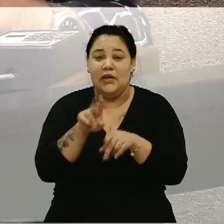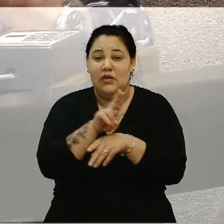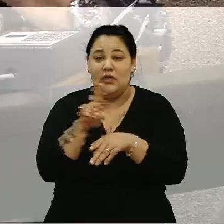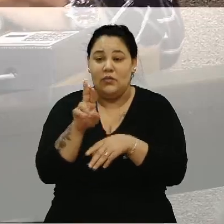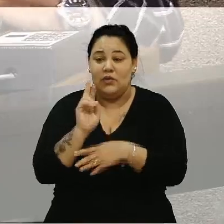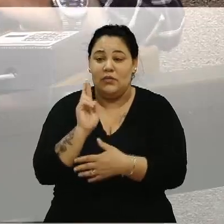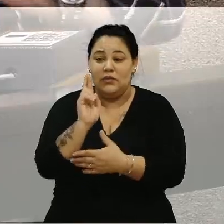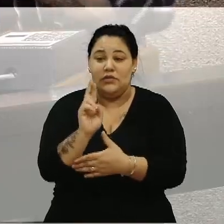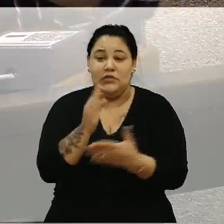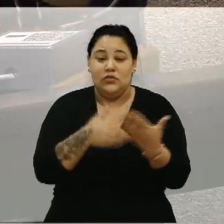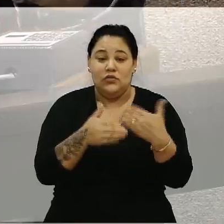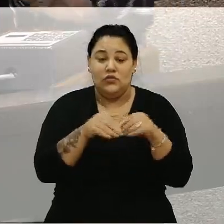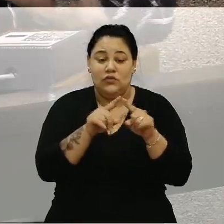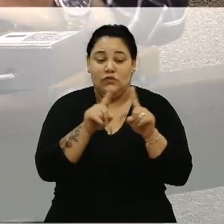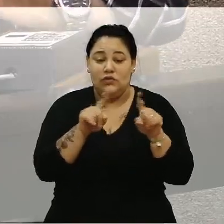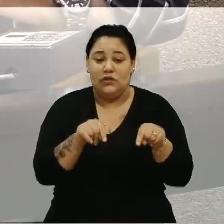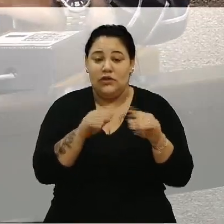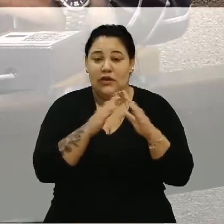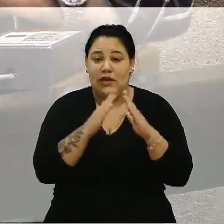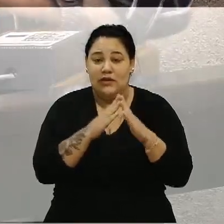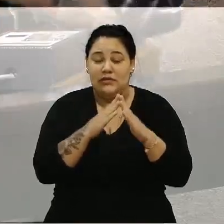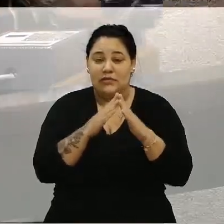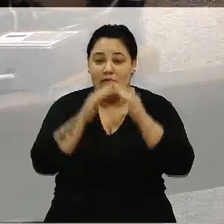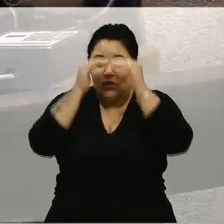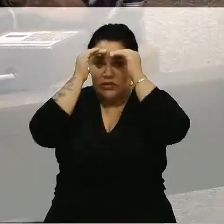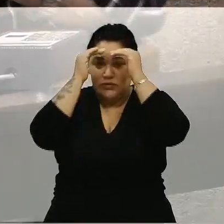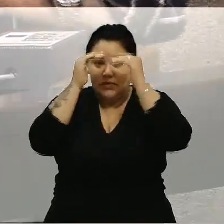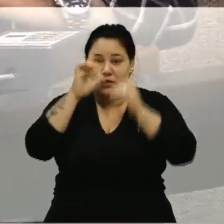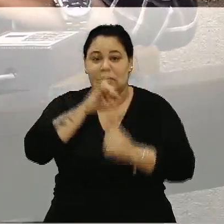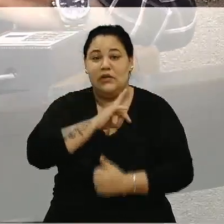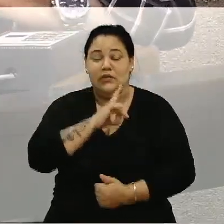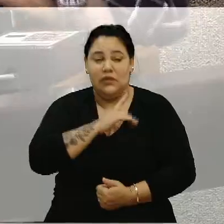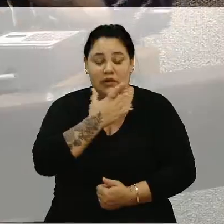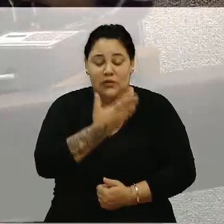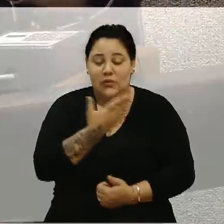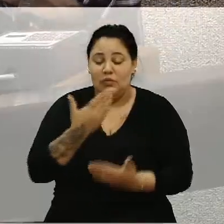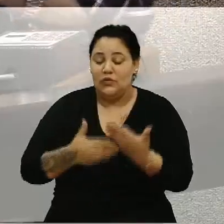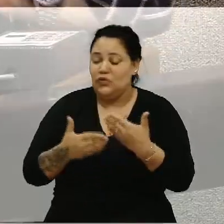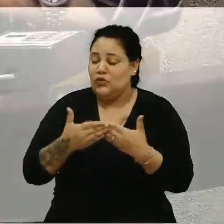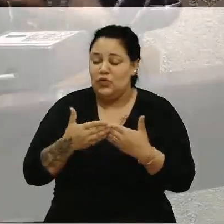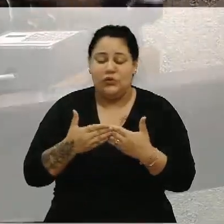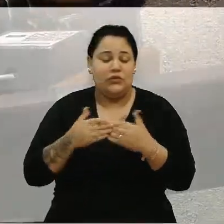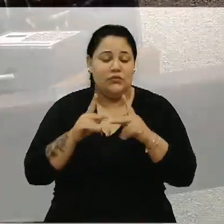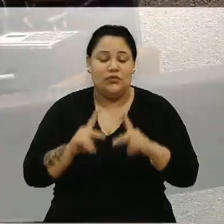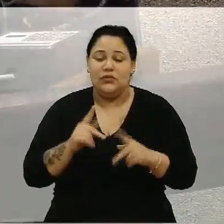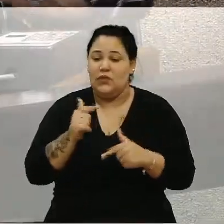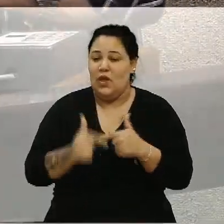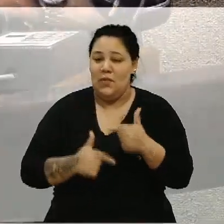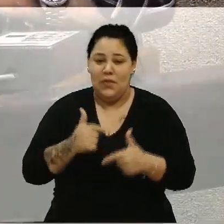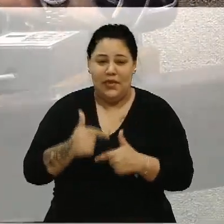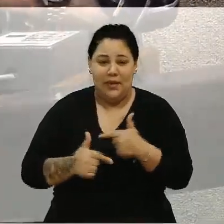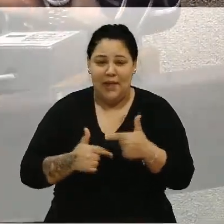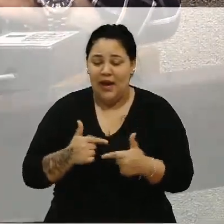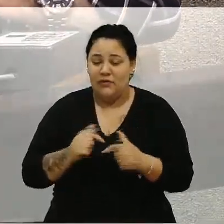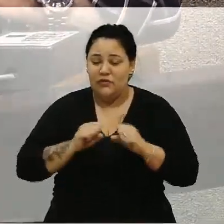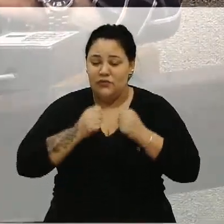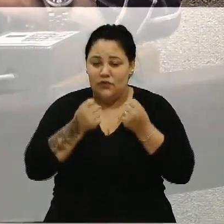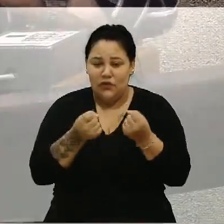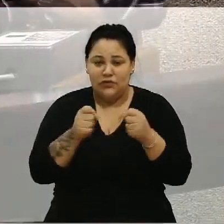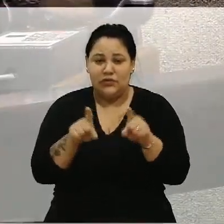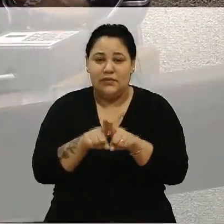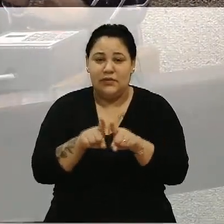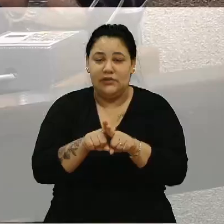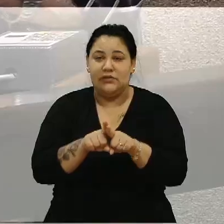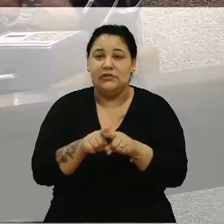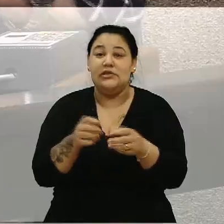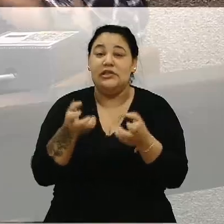dessa casa, né, o respeito que nós temos, senhora presidente, por eles, pelo trabalho, pela sua dedicação, estender